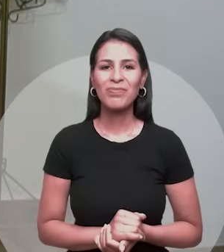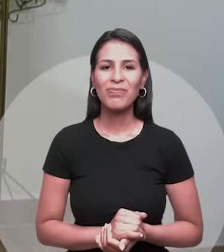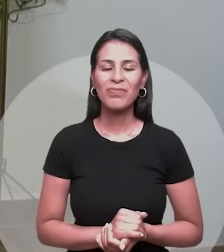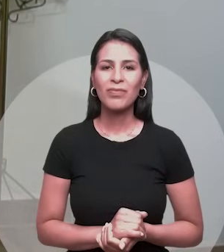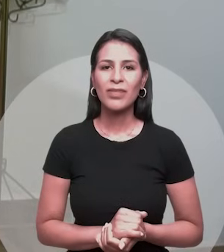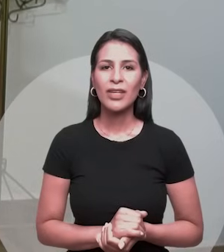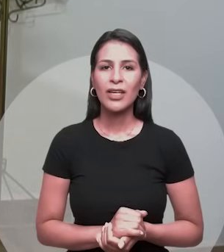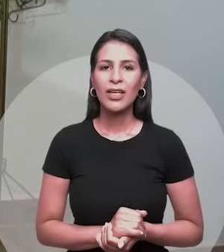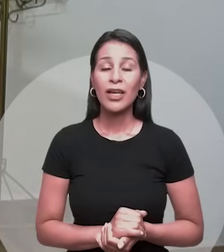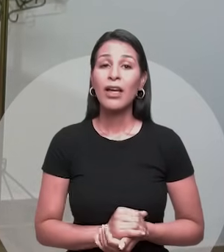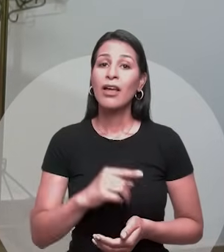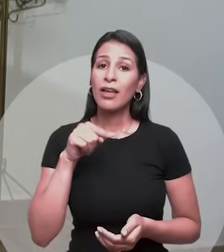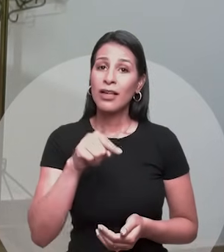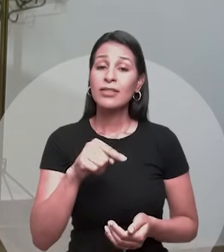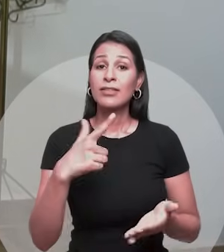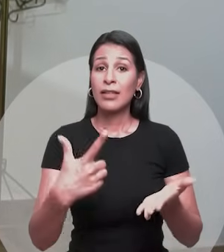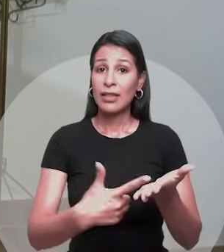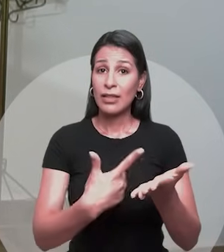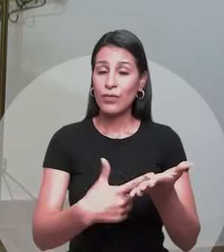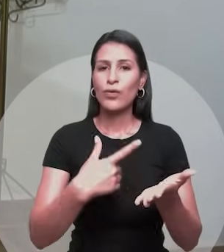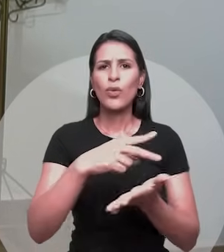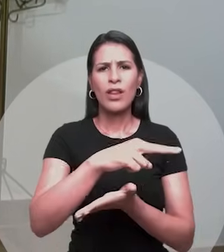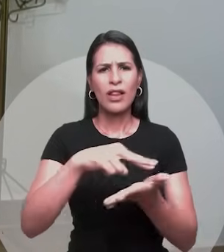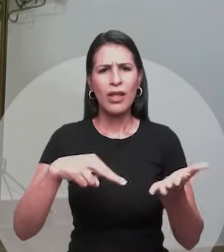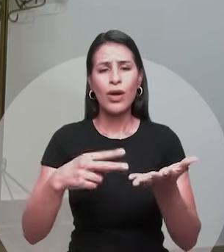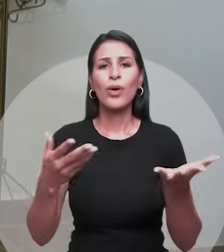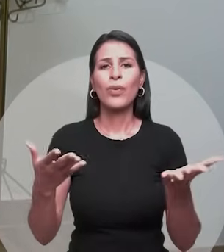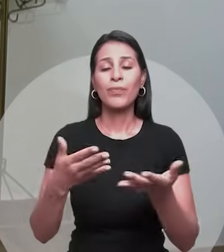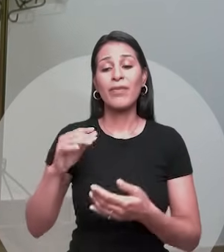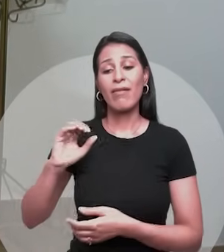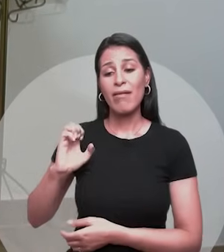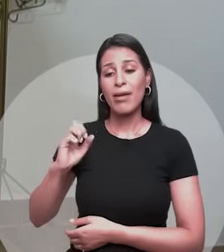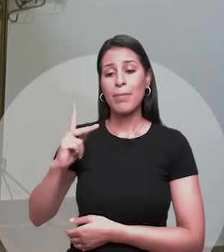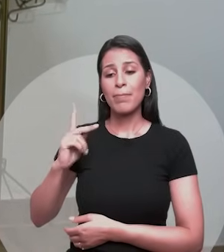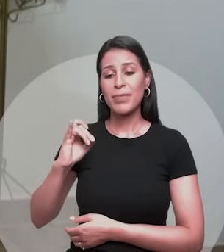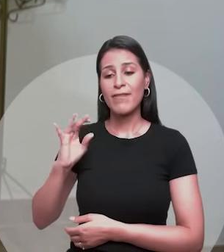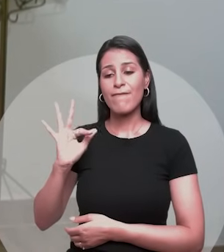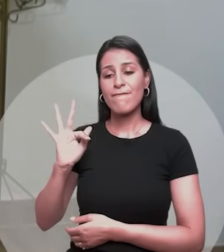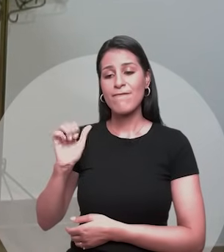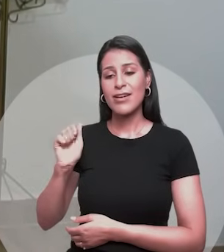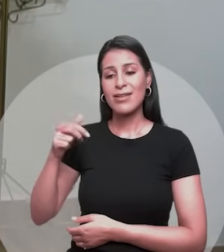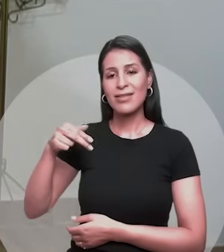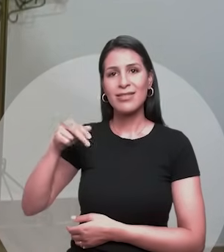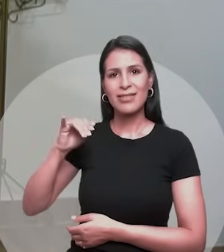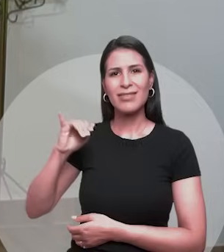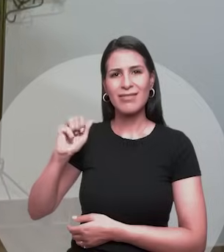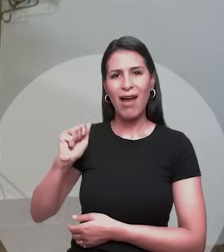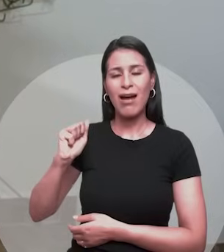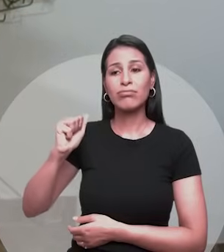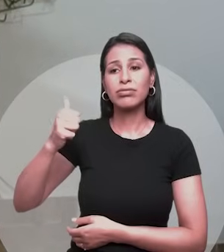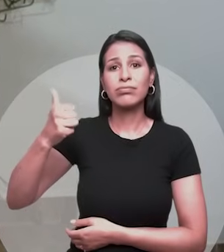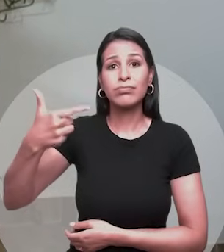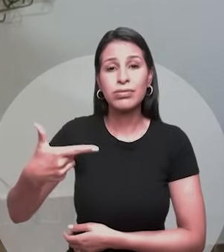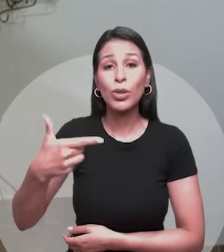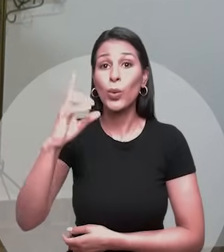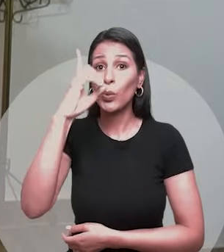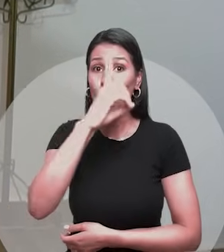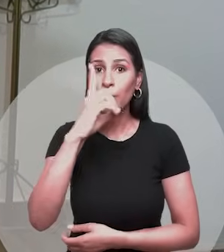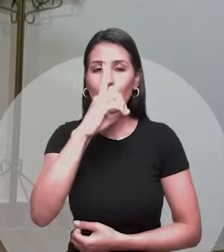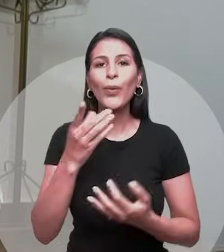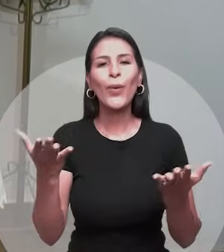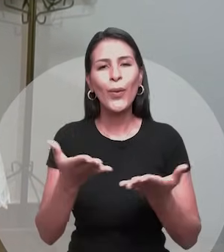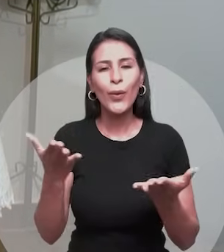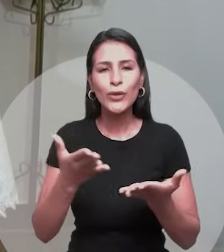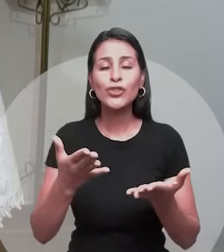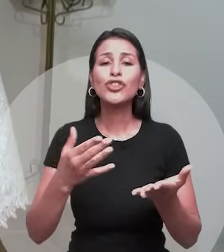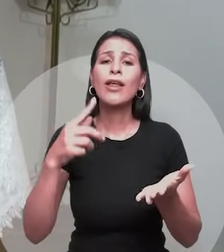A leitura do Evangelho prevista para este segundo domingo após a Epifania está no Evangelho de João,